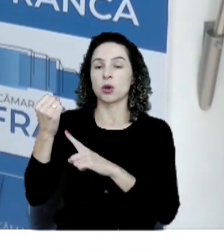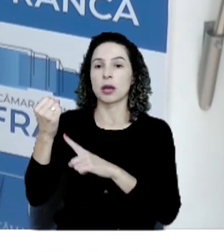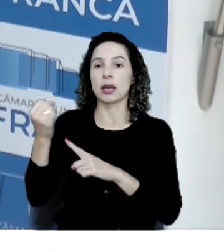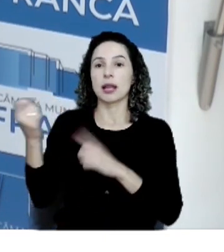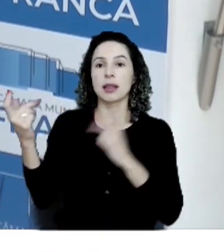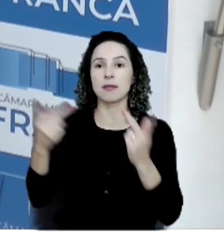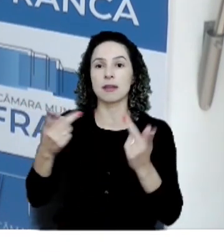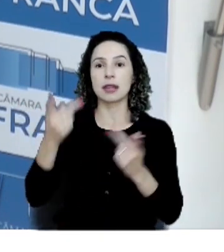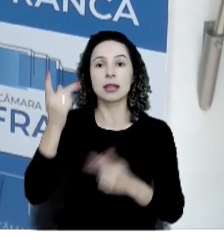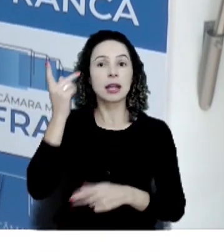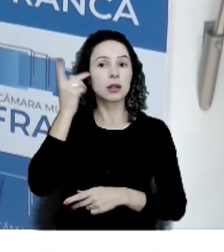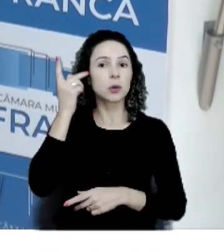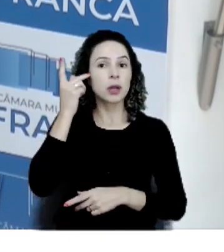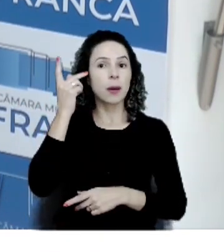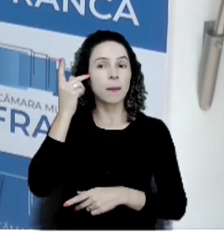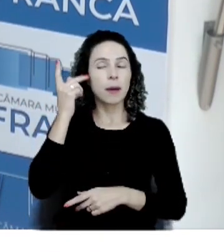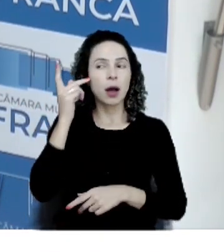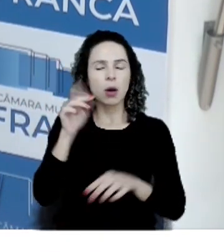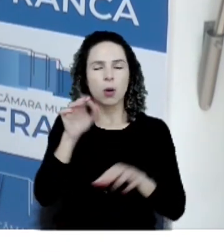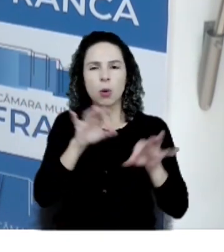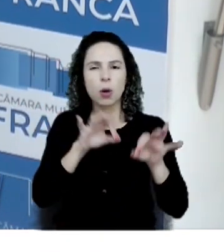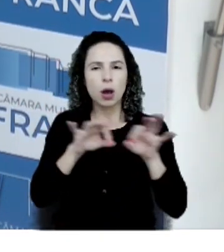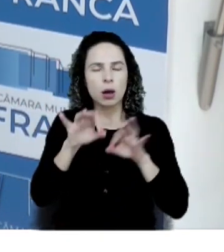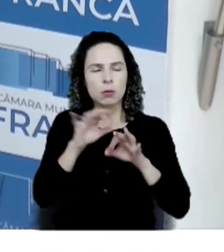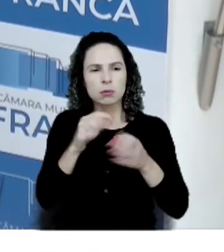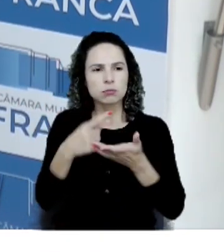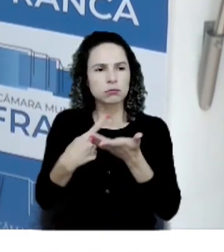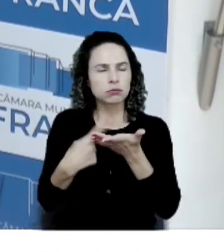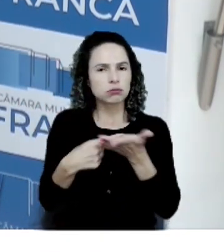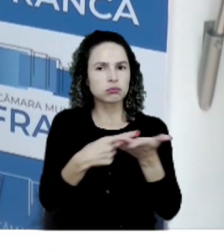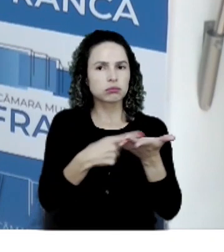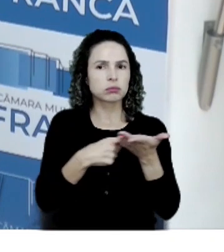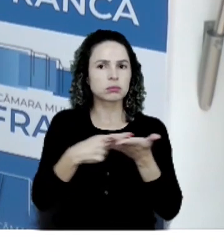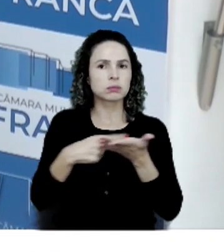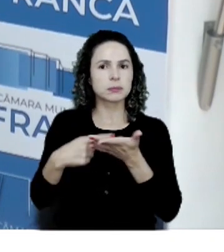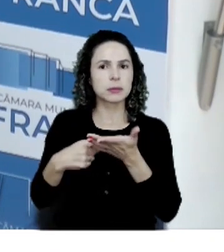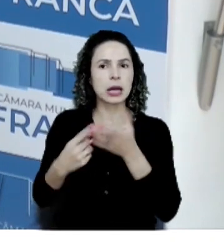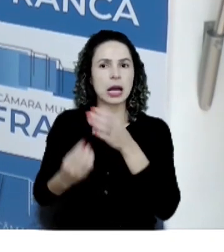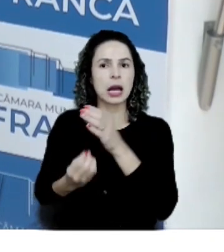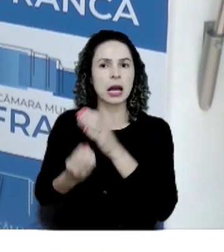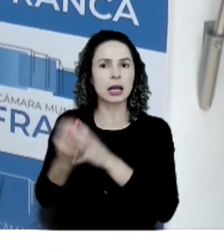Paulo alinhando a instalação